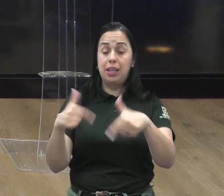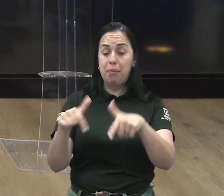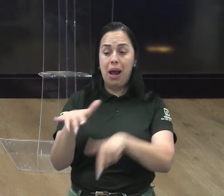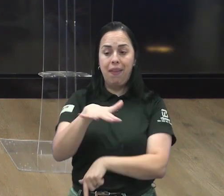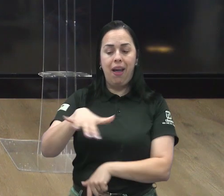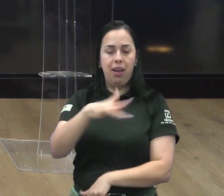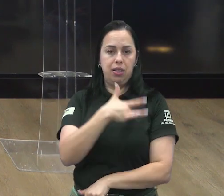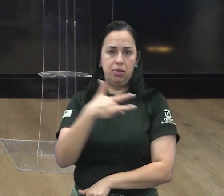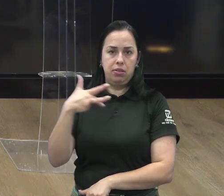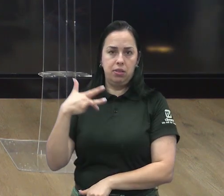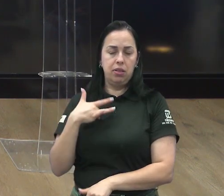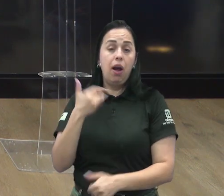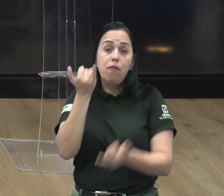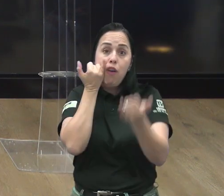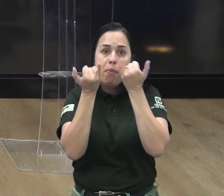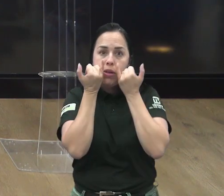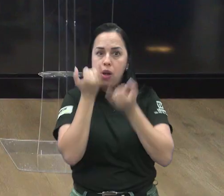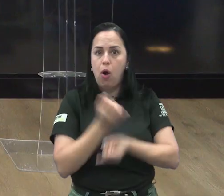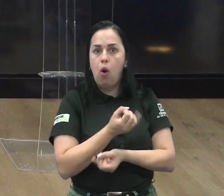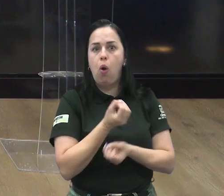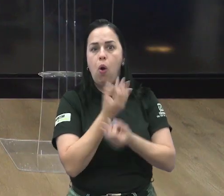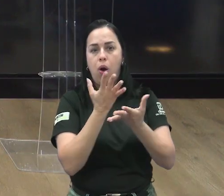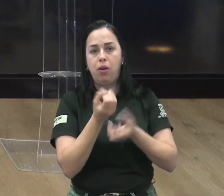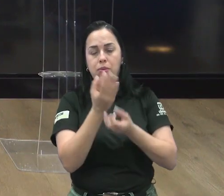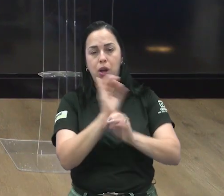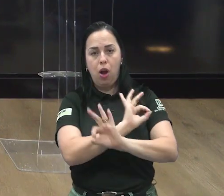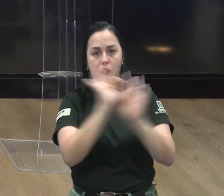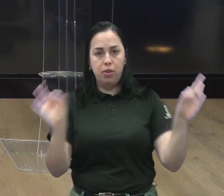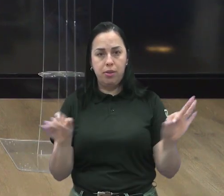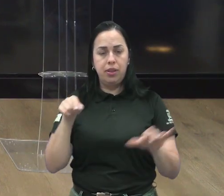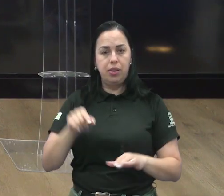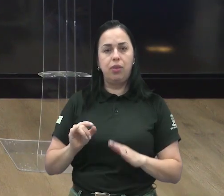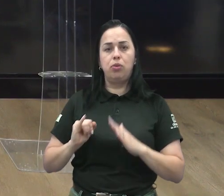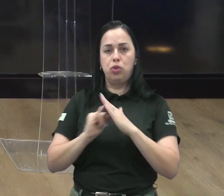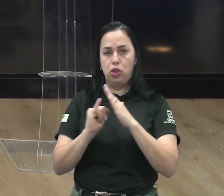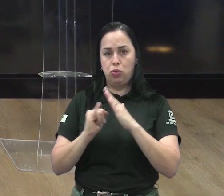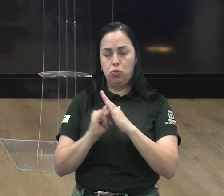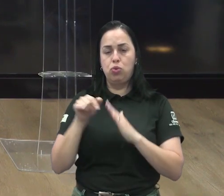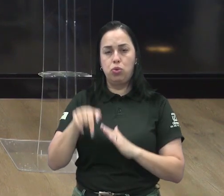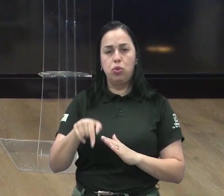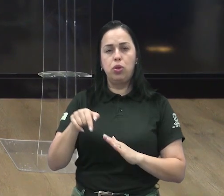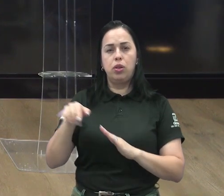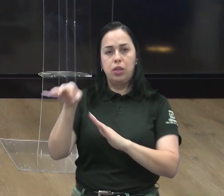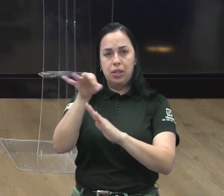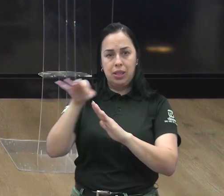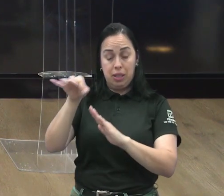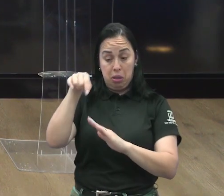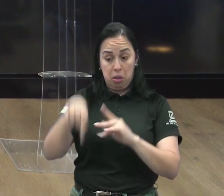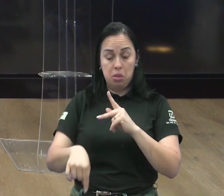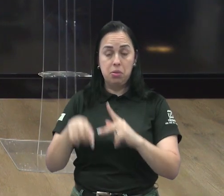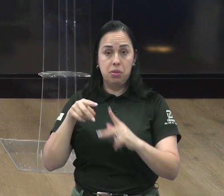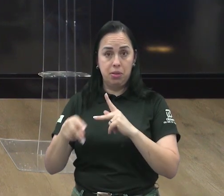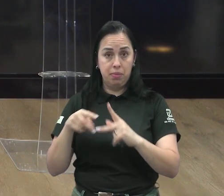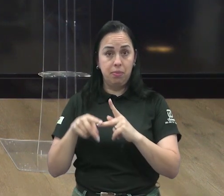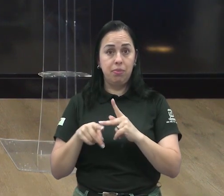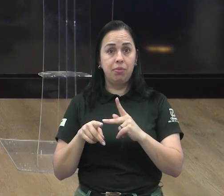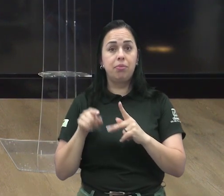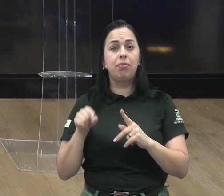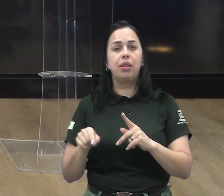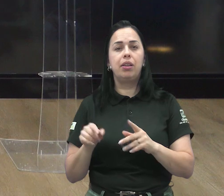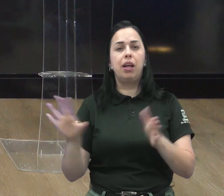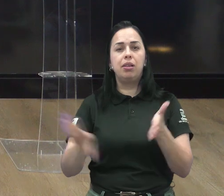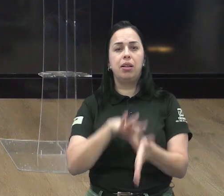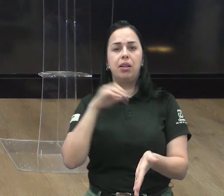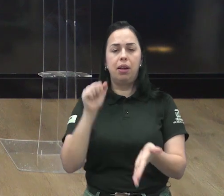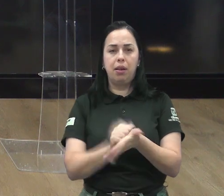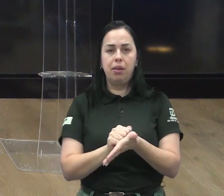atuar na área da saúde, então essa notícia é para você. O Instituto de Ensino e Pesquisa da Santa Casa de São José dos Campos